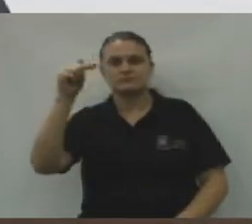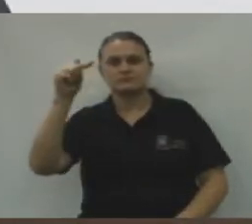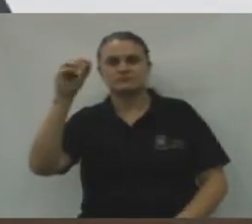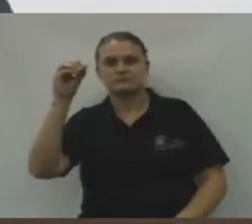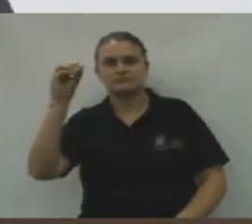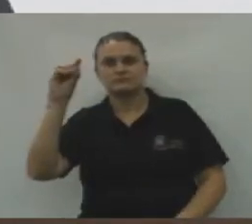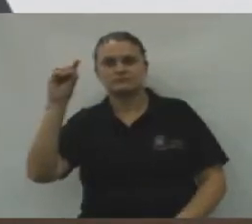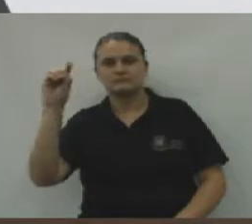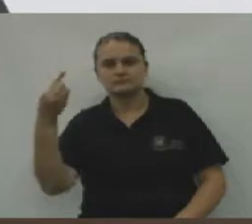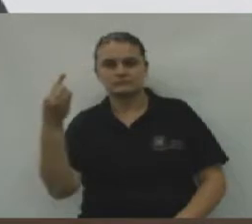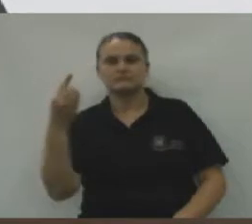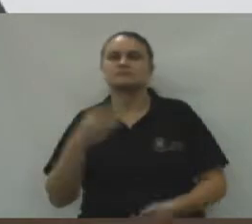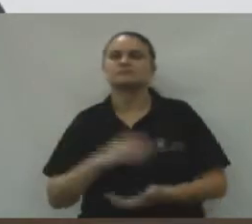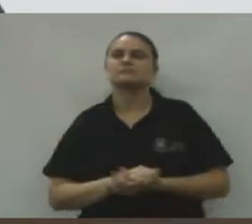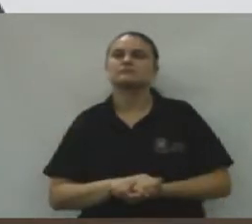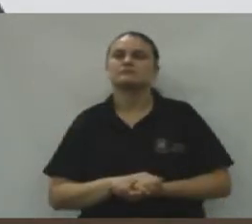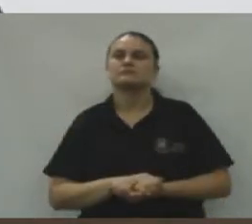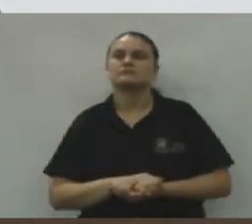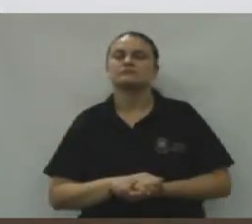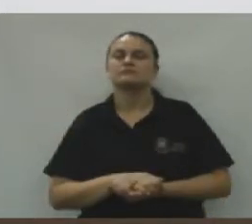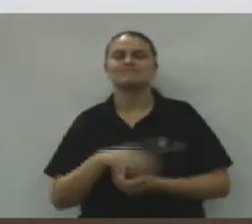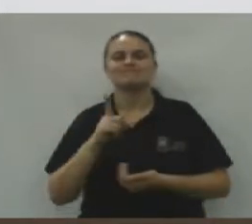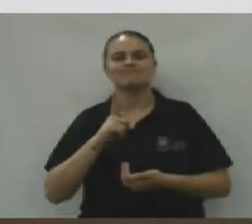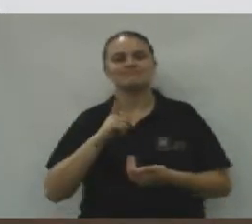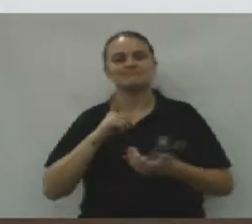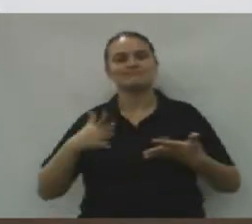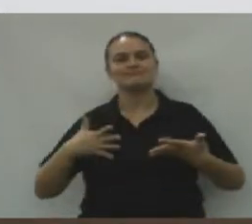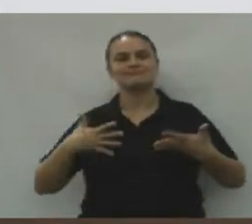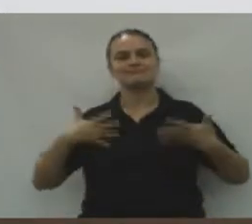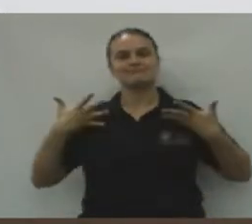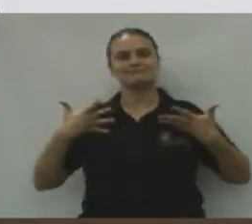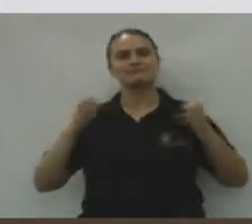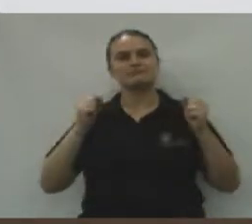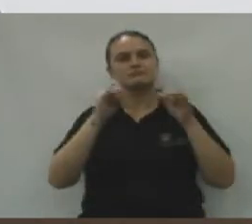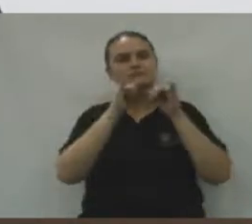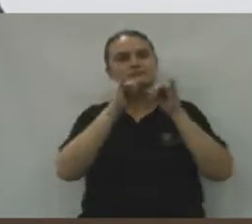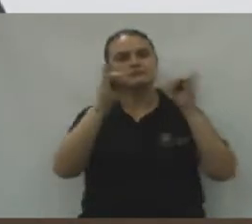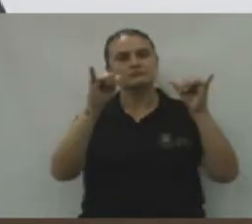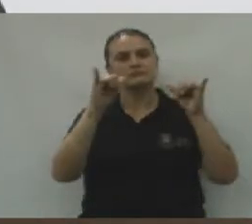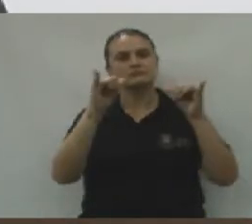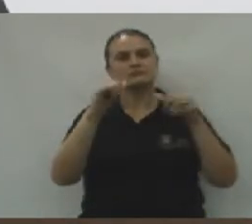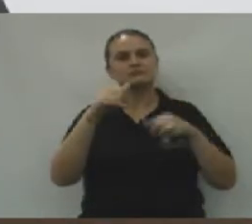1.170 e alguma coisa. Então é uma alegria muito grande nós podermos anunciar que por